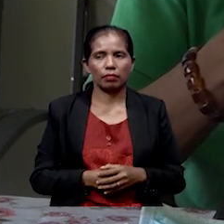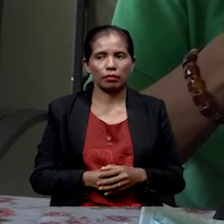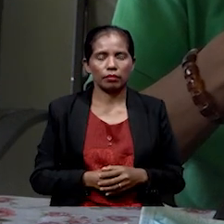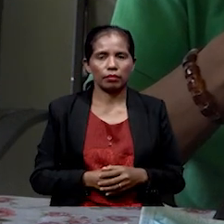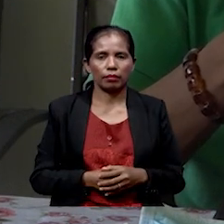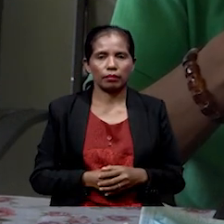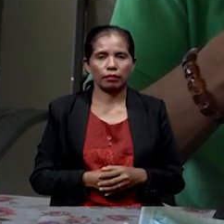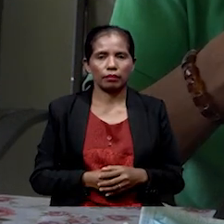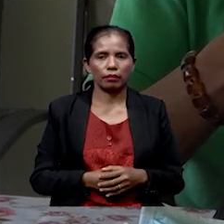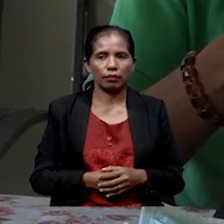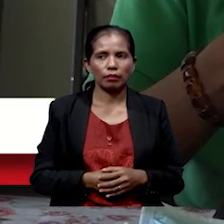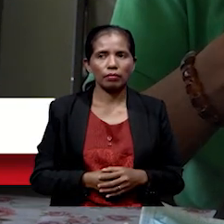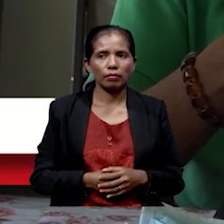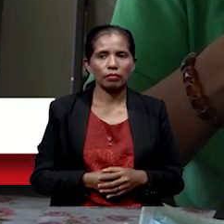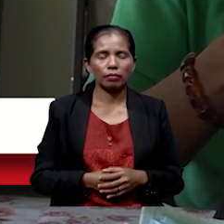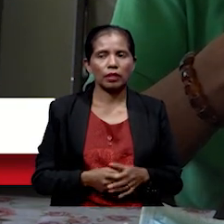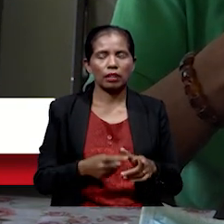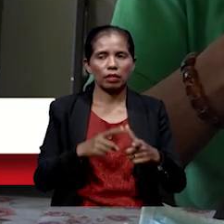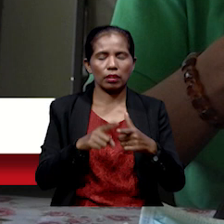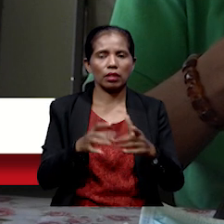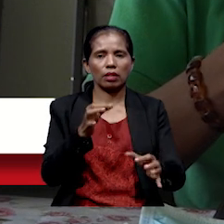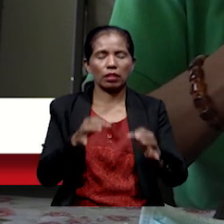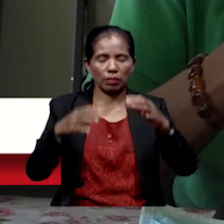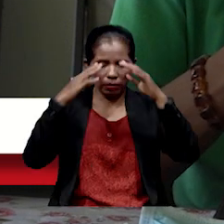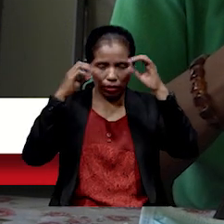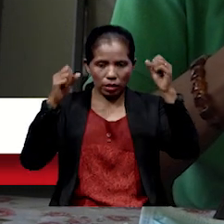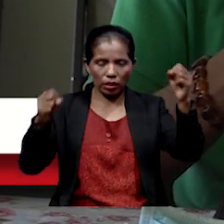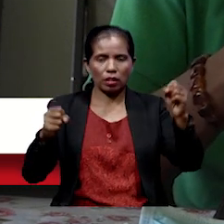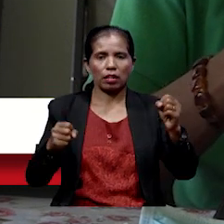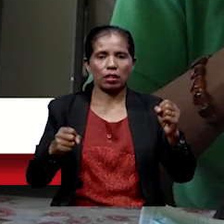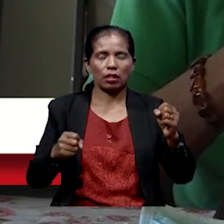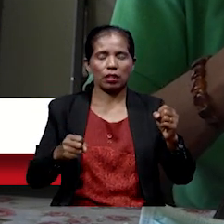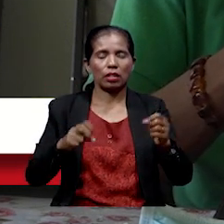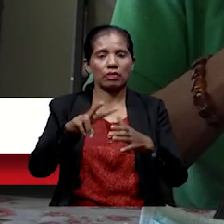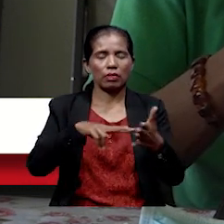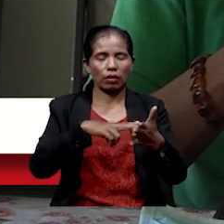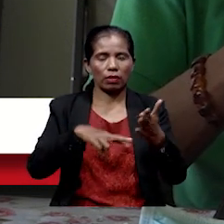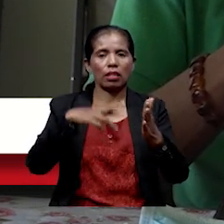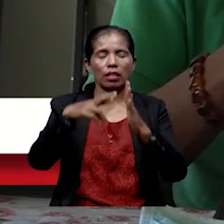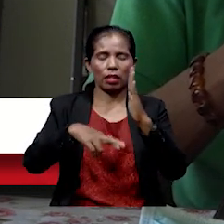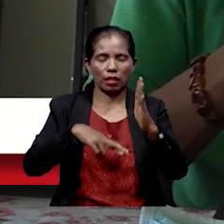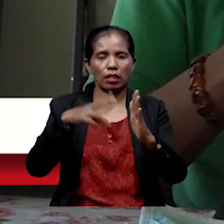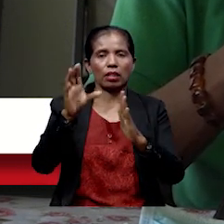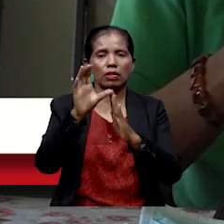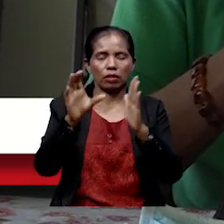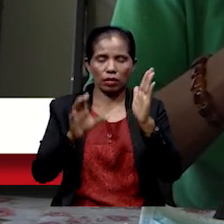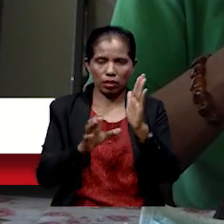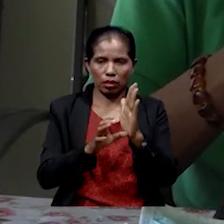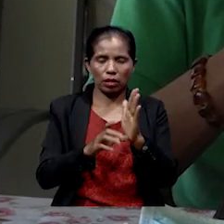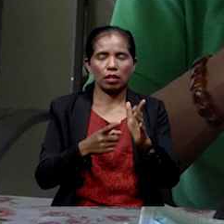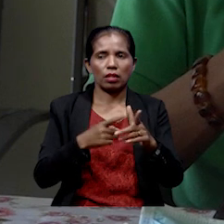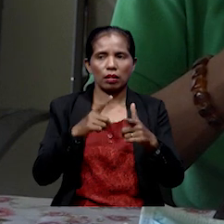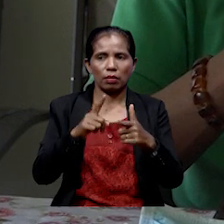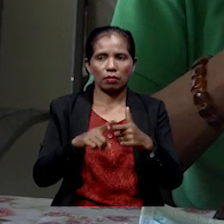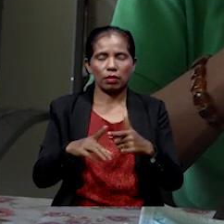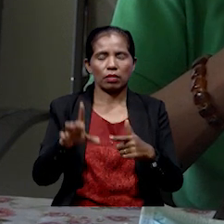imunidade. E depois, se carregue o presidente viola regras constitucionais, balu, já foi um